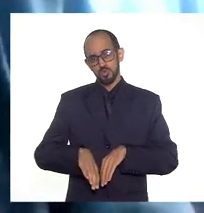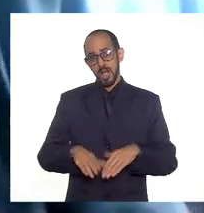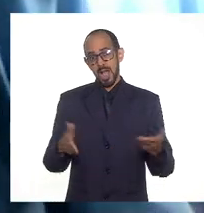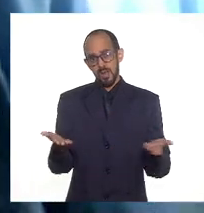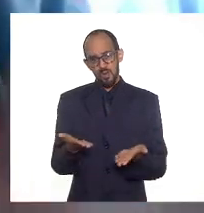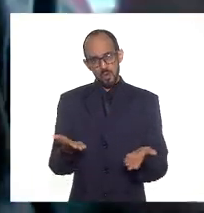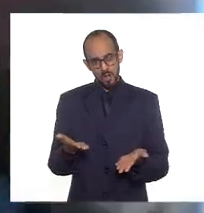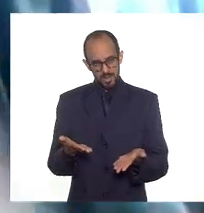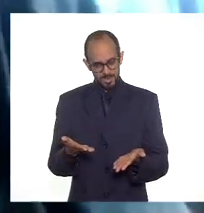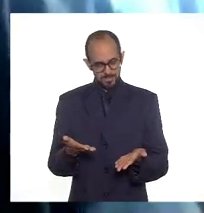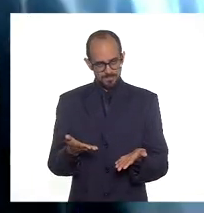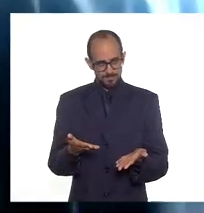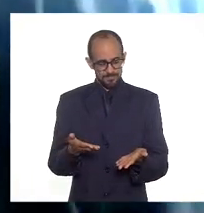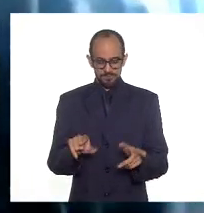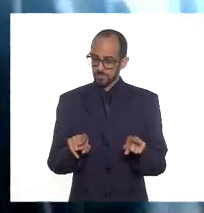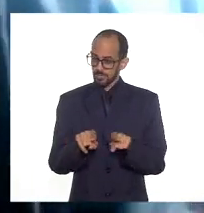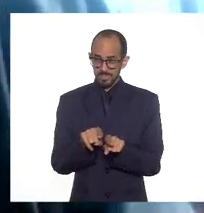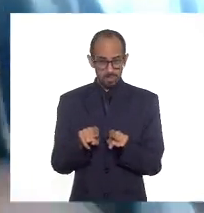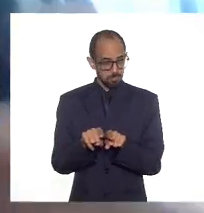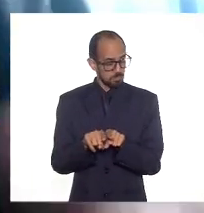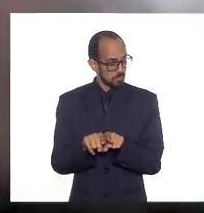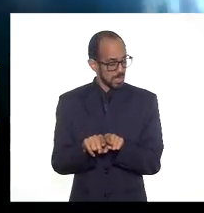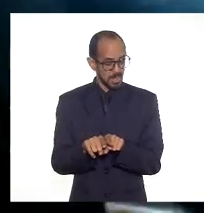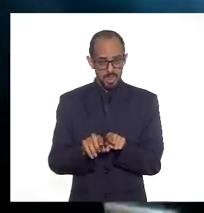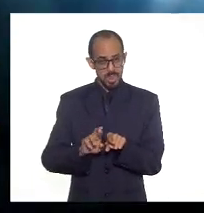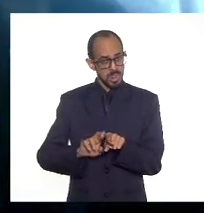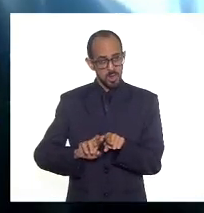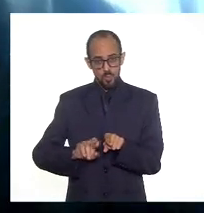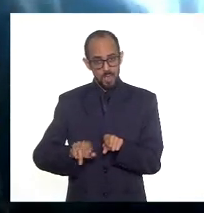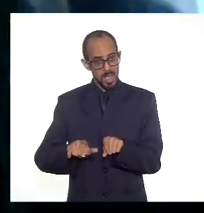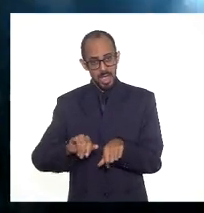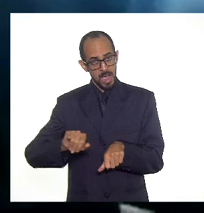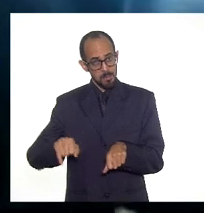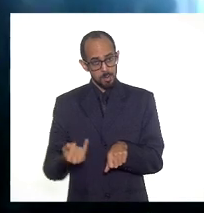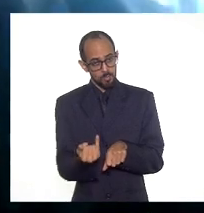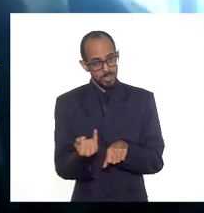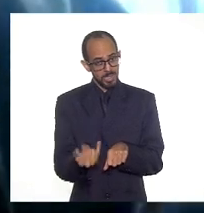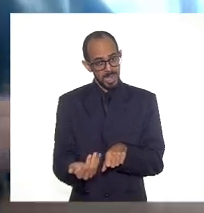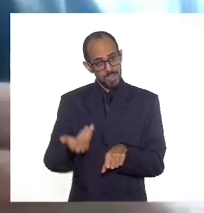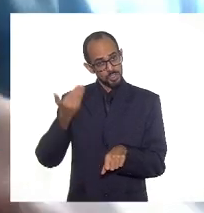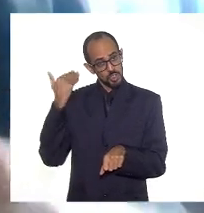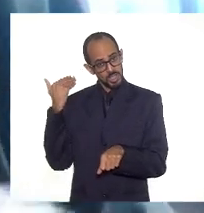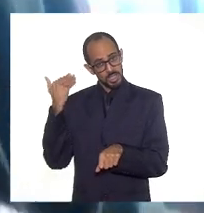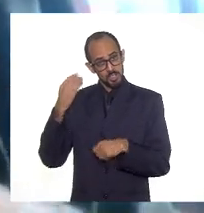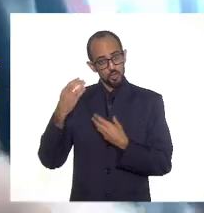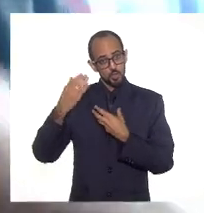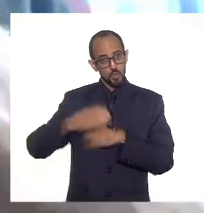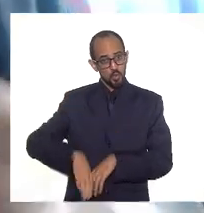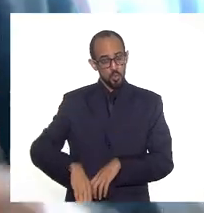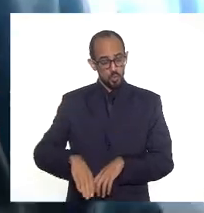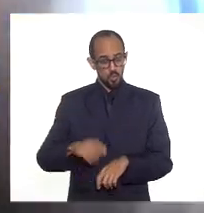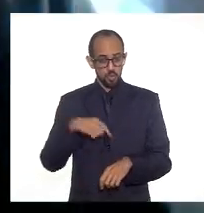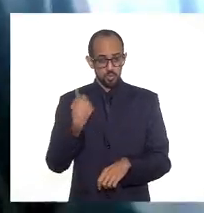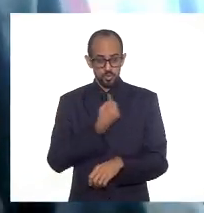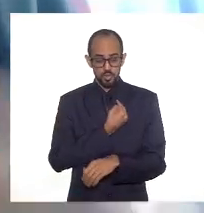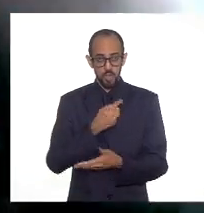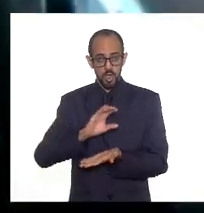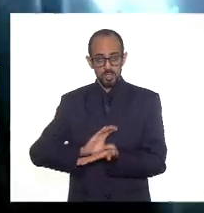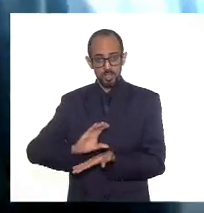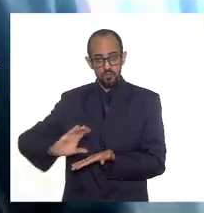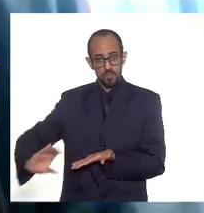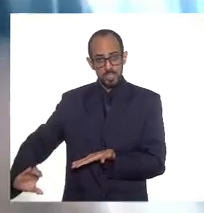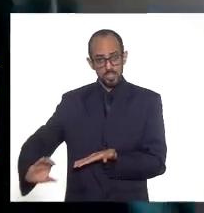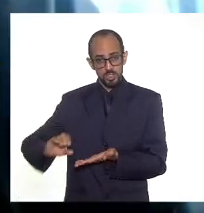menos aproveitar os que já tinham sido concursados antes e que investimos muito